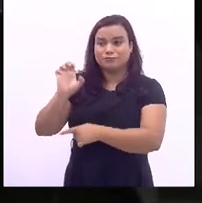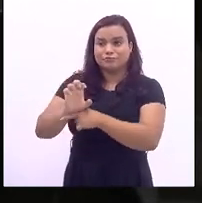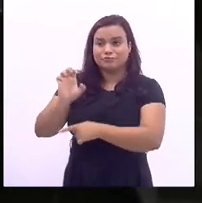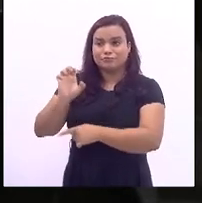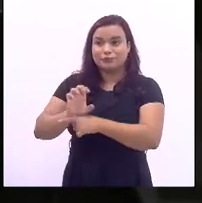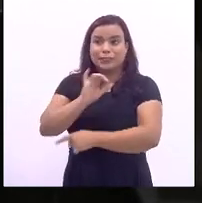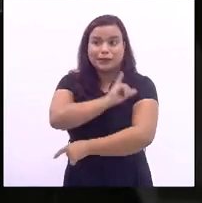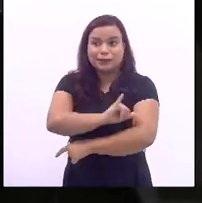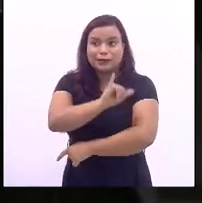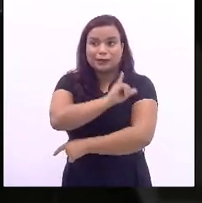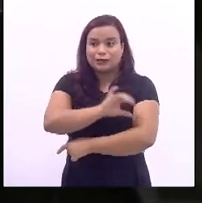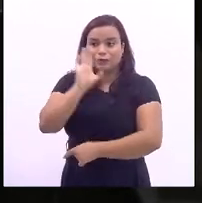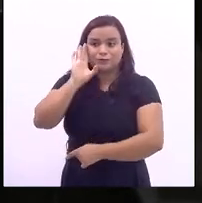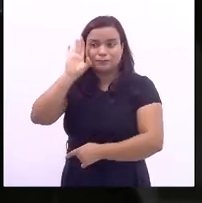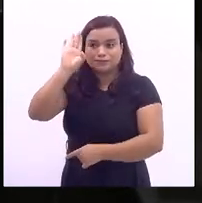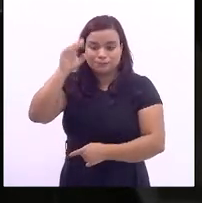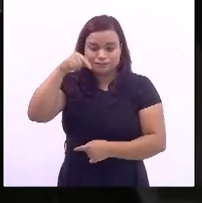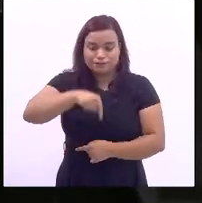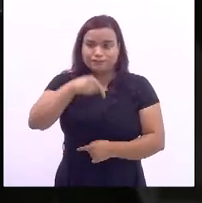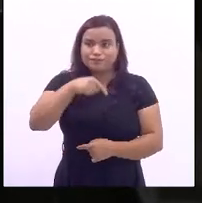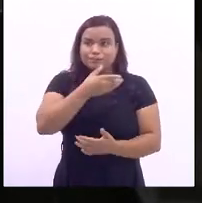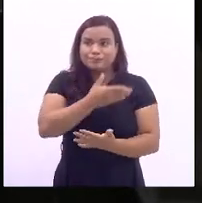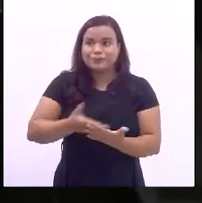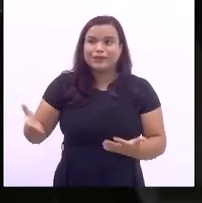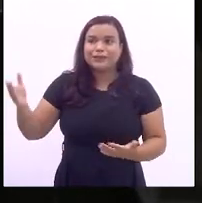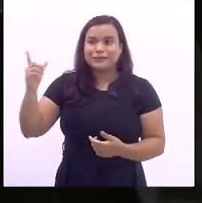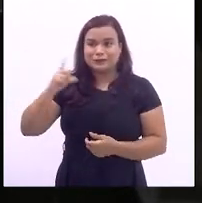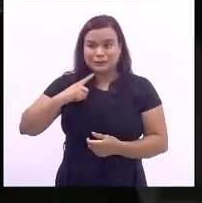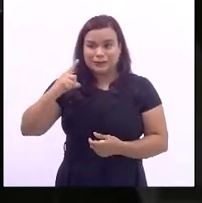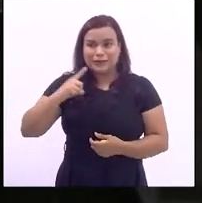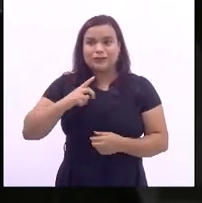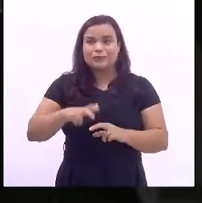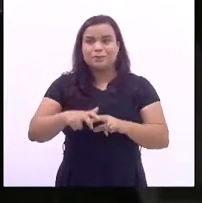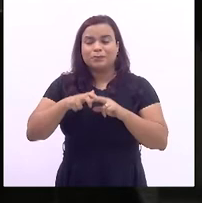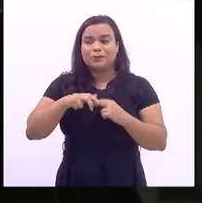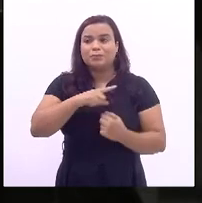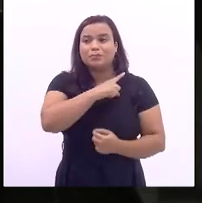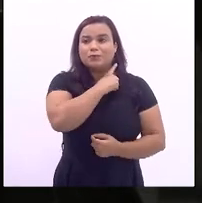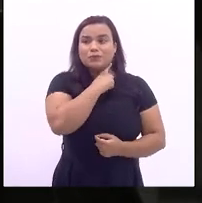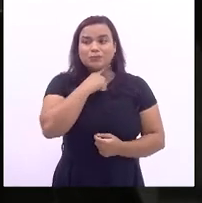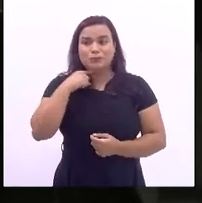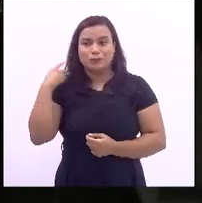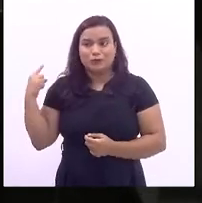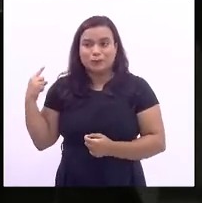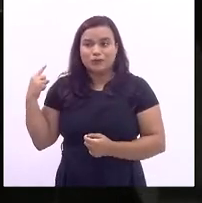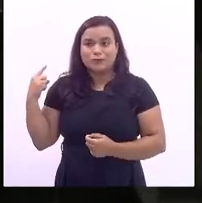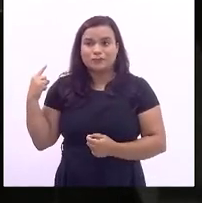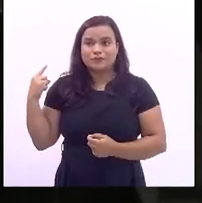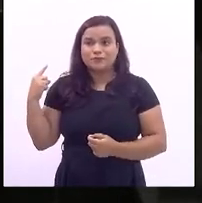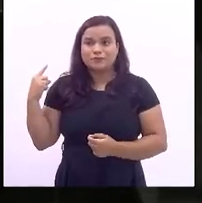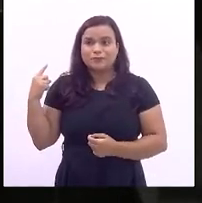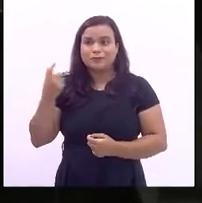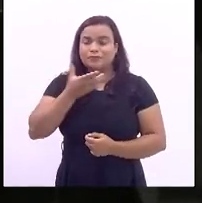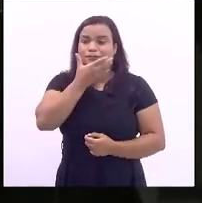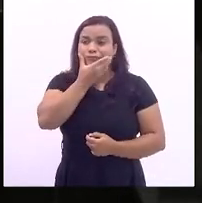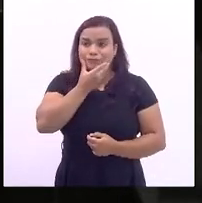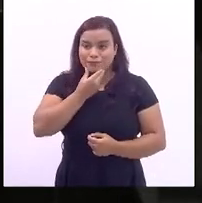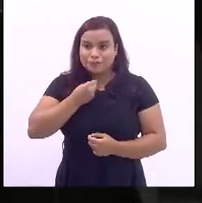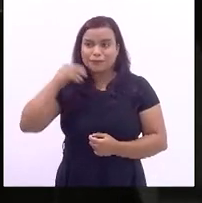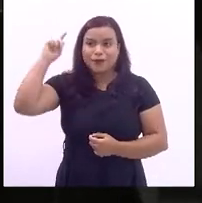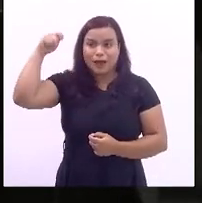Janeiro em particular com a morte e do grande